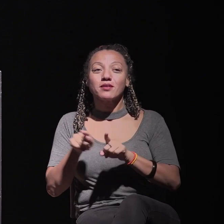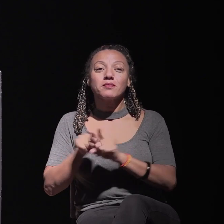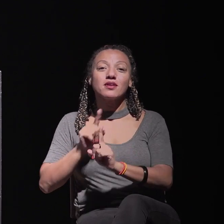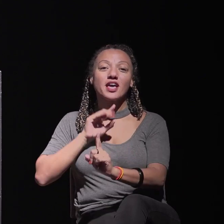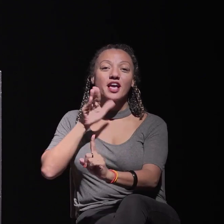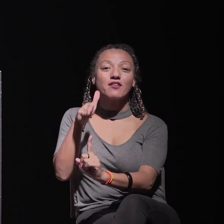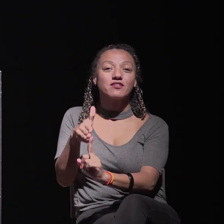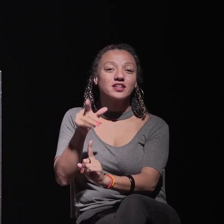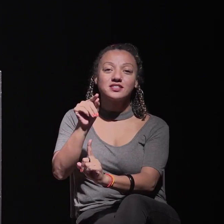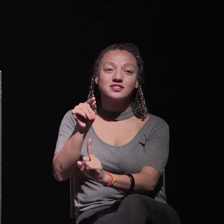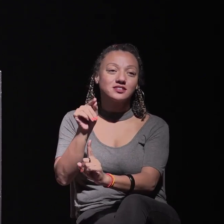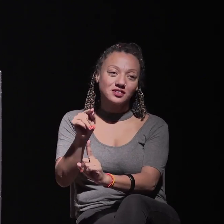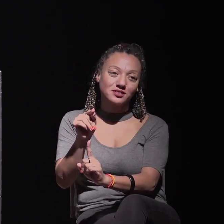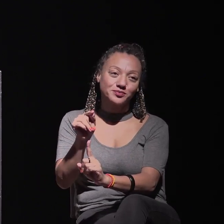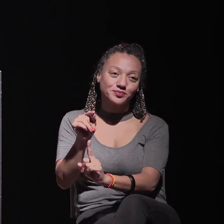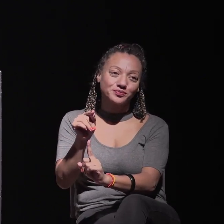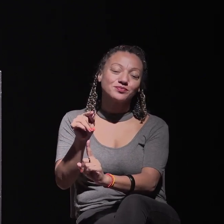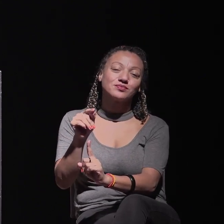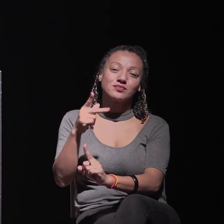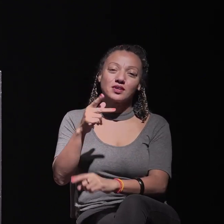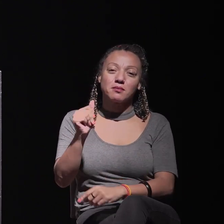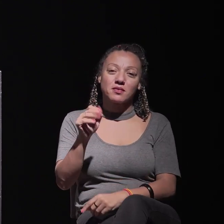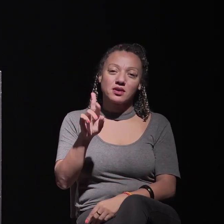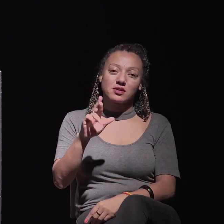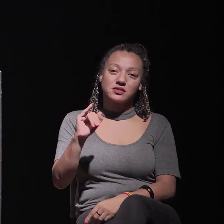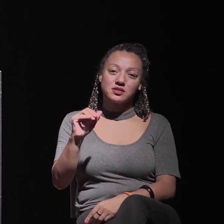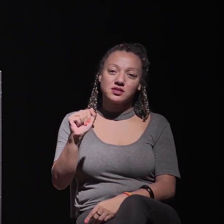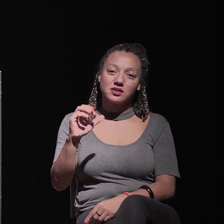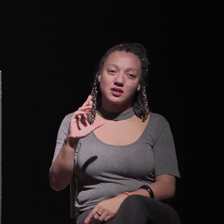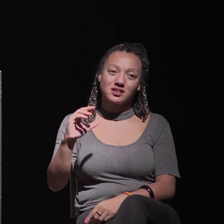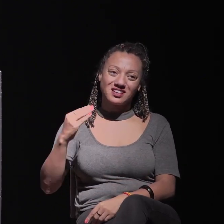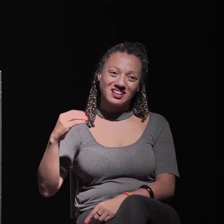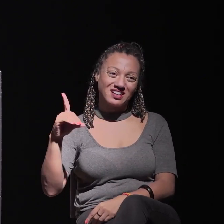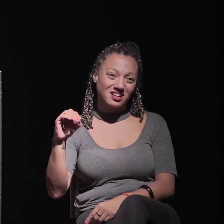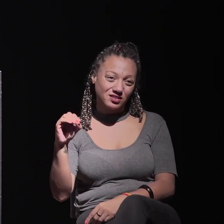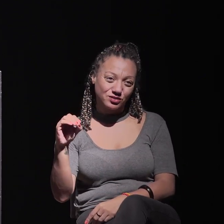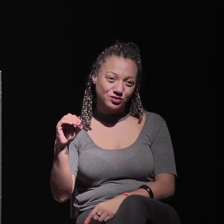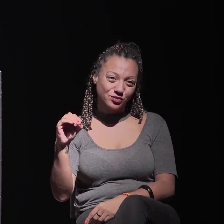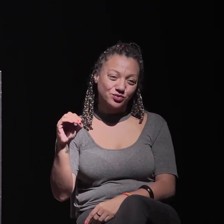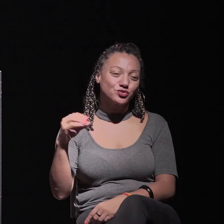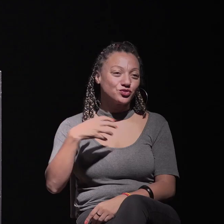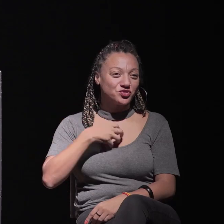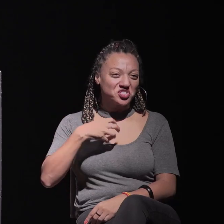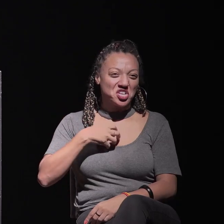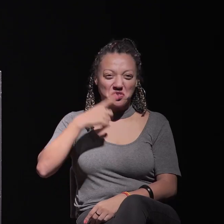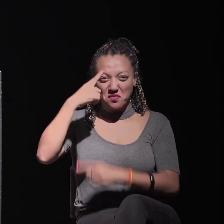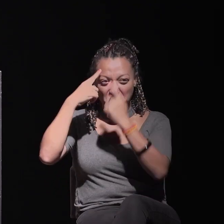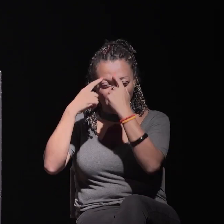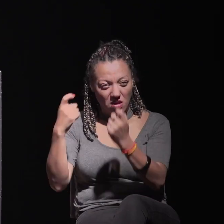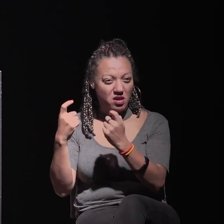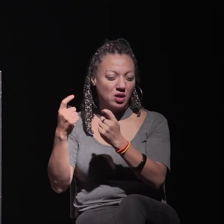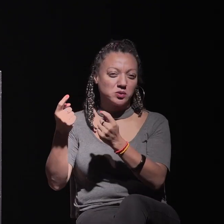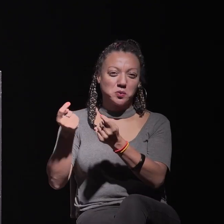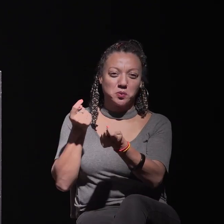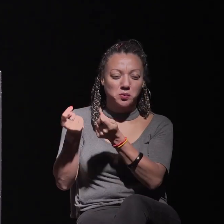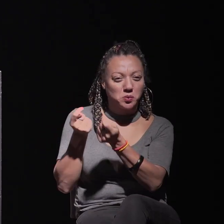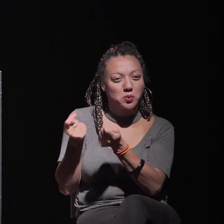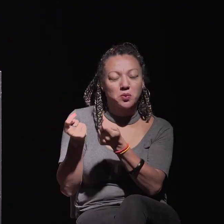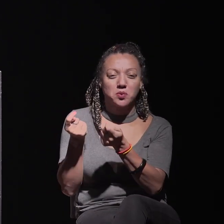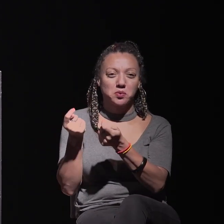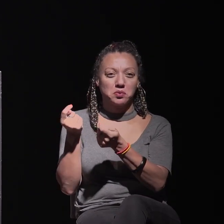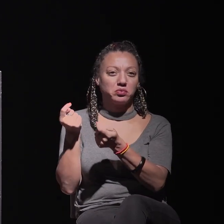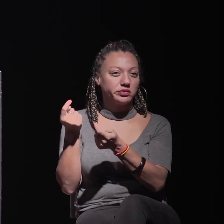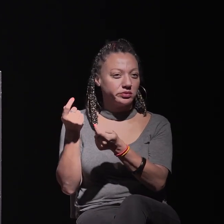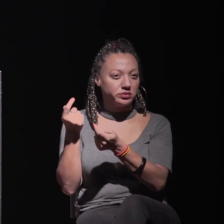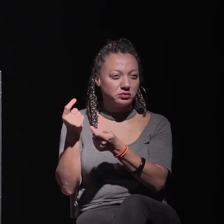uma masculinidade agressiva, violenta, controladora e castradora. São esses dois modelos que estão colocados. O que ela